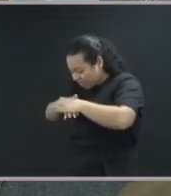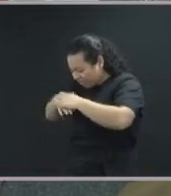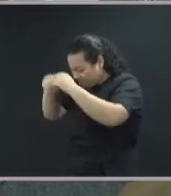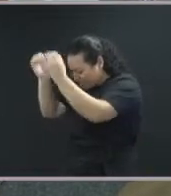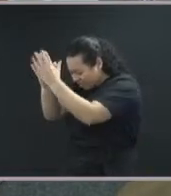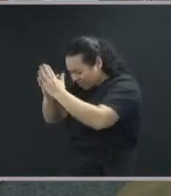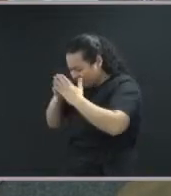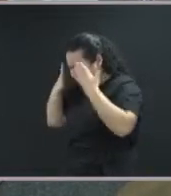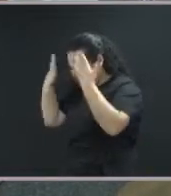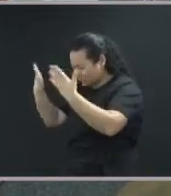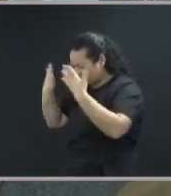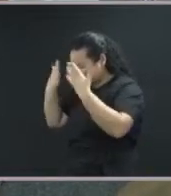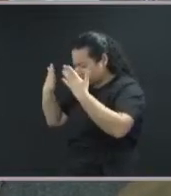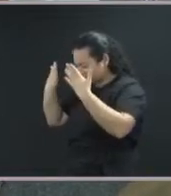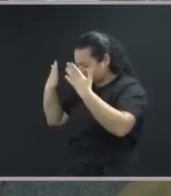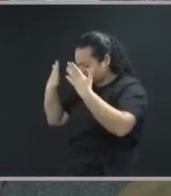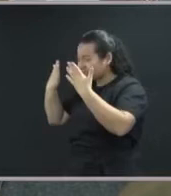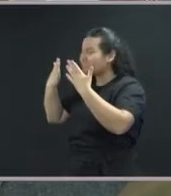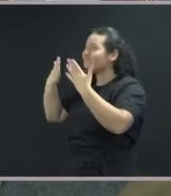eu vou te